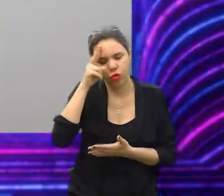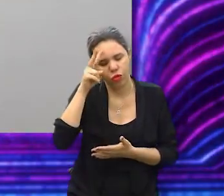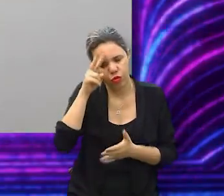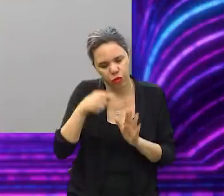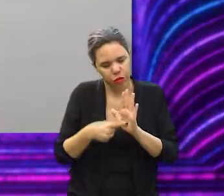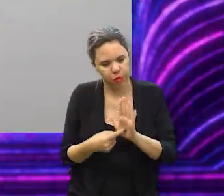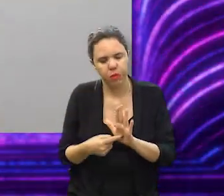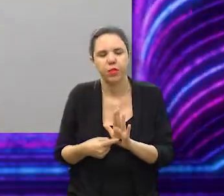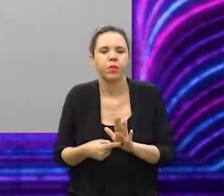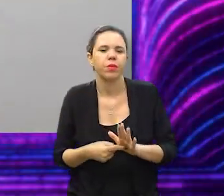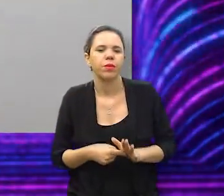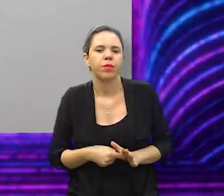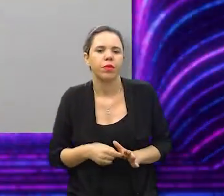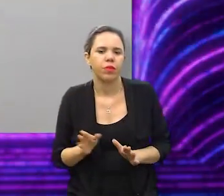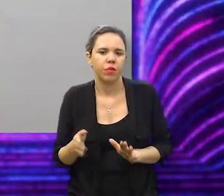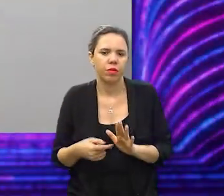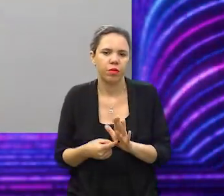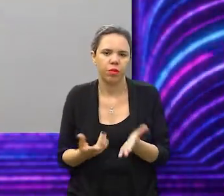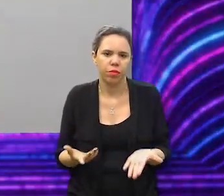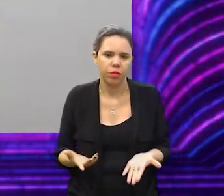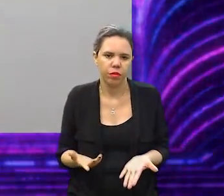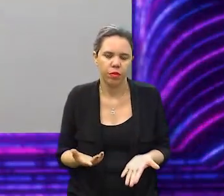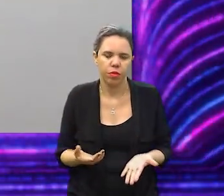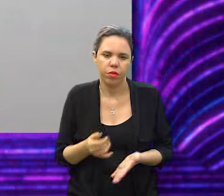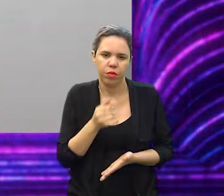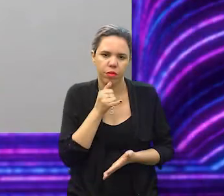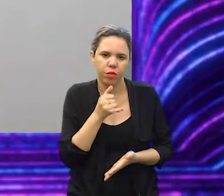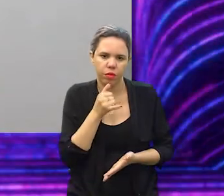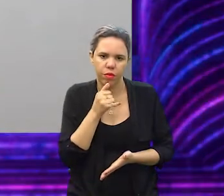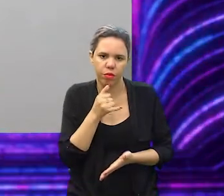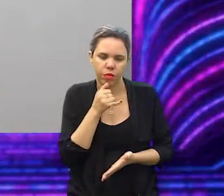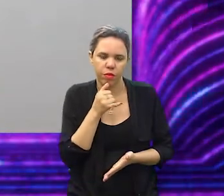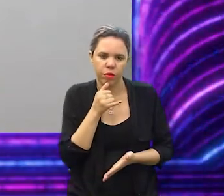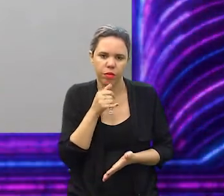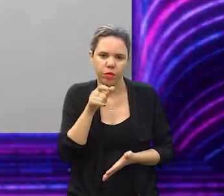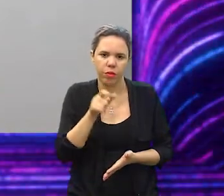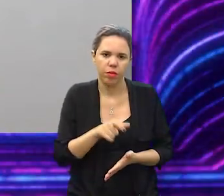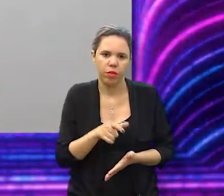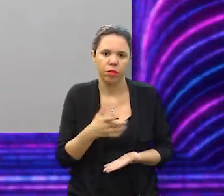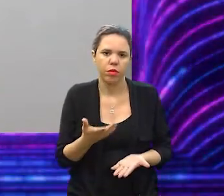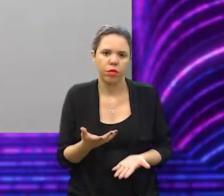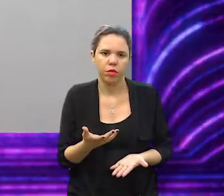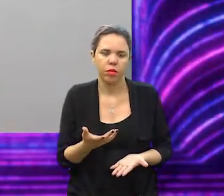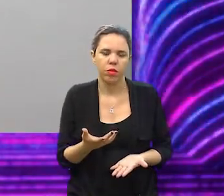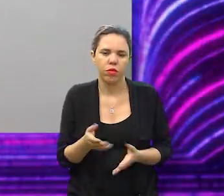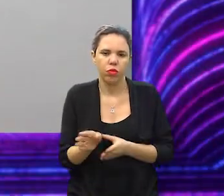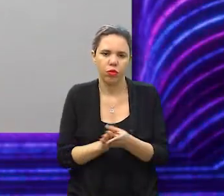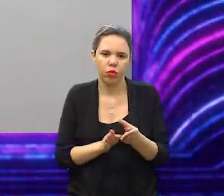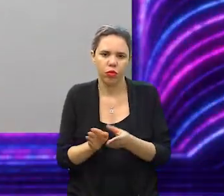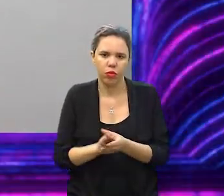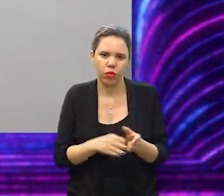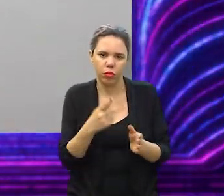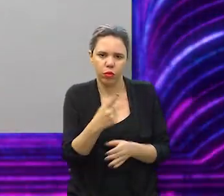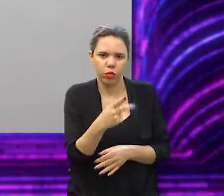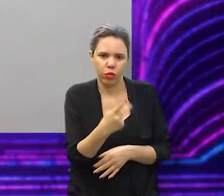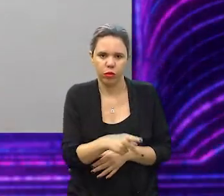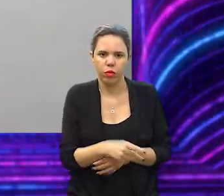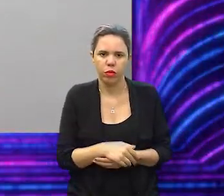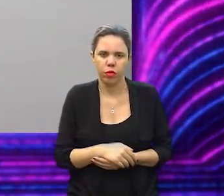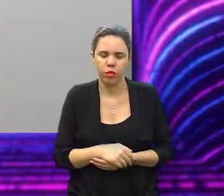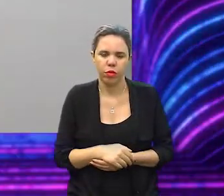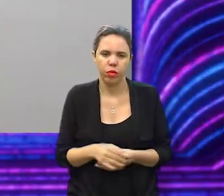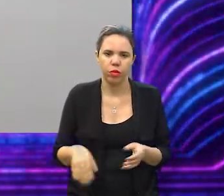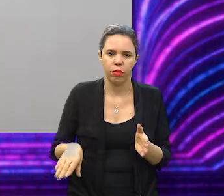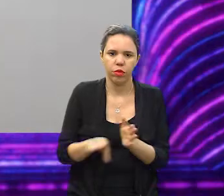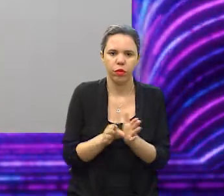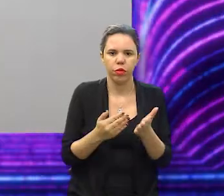mostra isso, né? Já mostra ali o regente Heaven e o conselheiro dele, o irmão dele, o Kelsen, que veio da